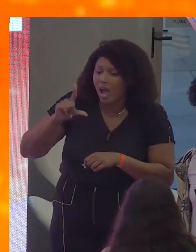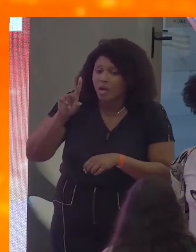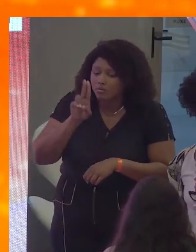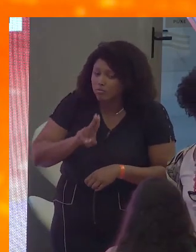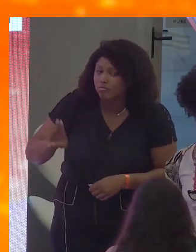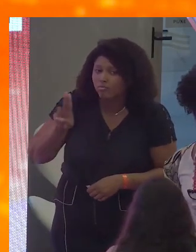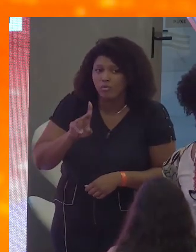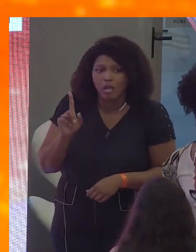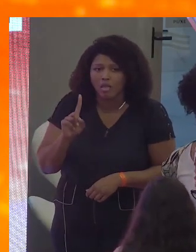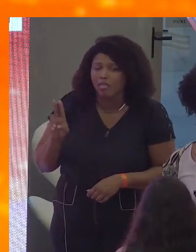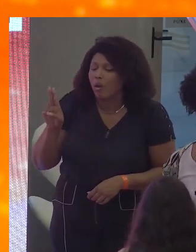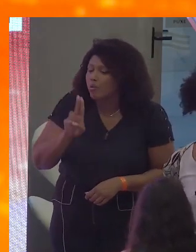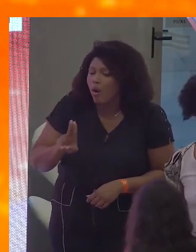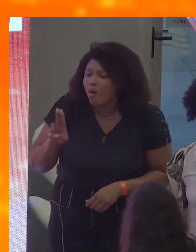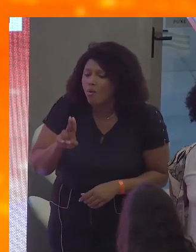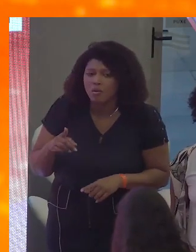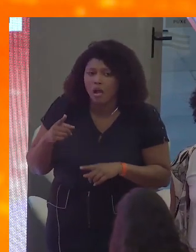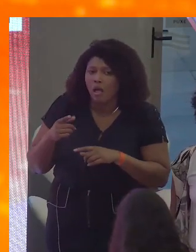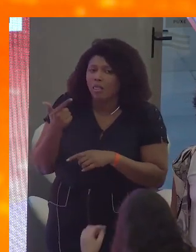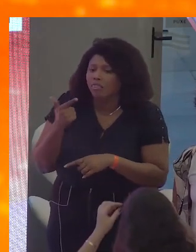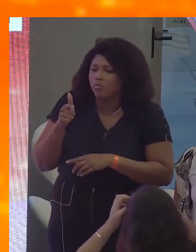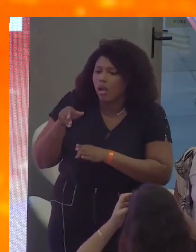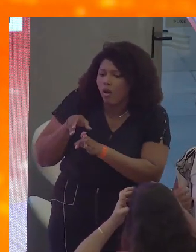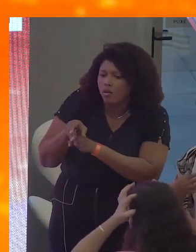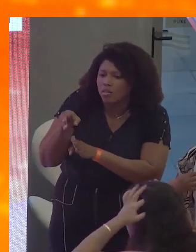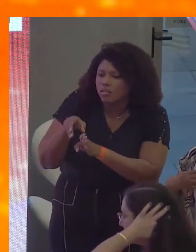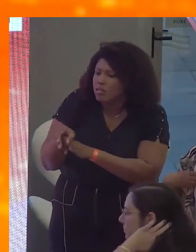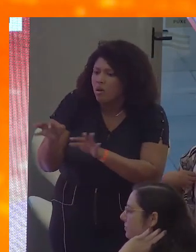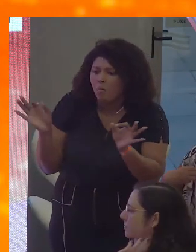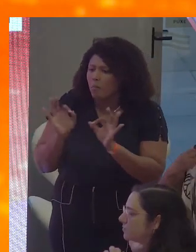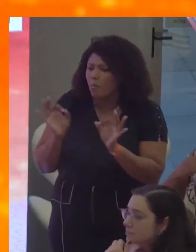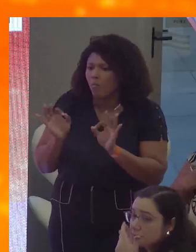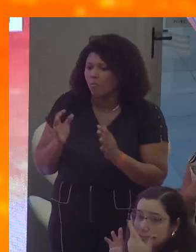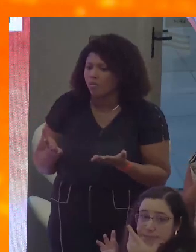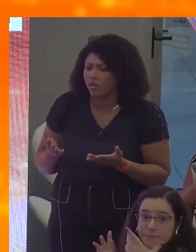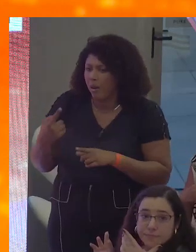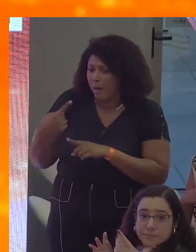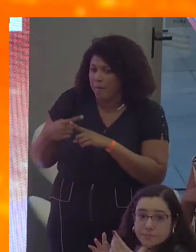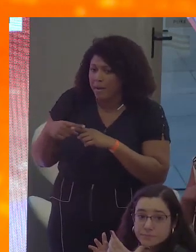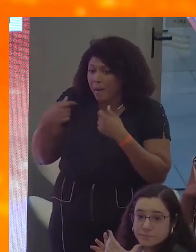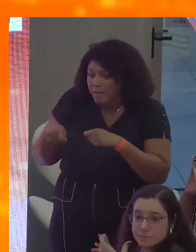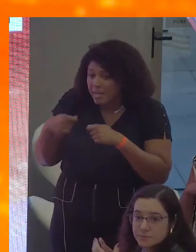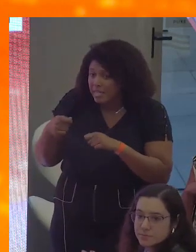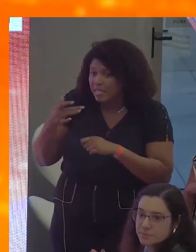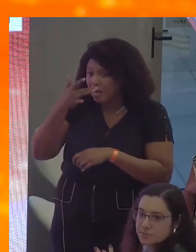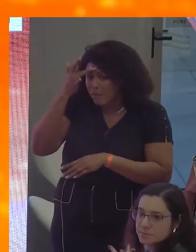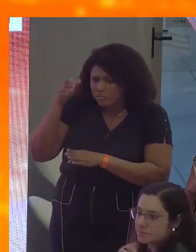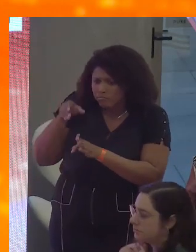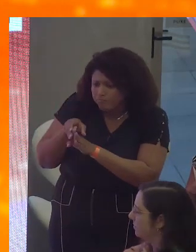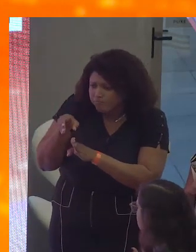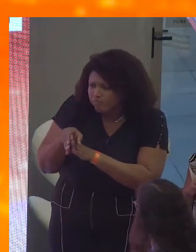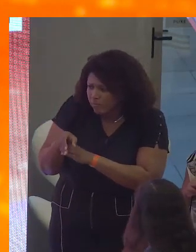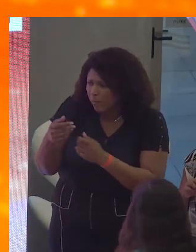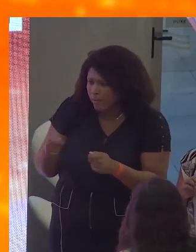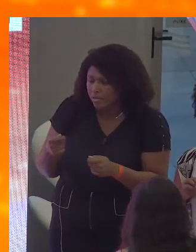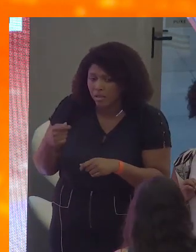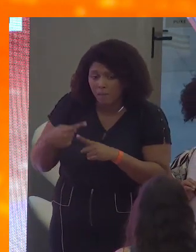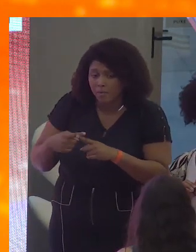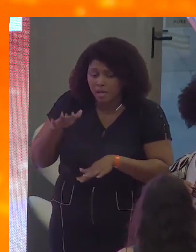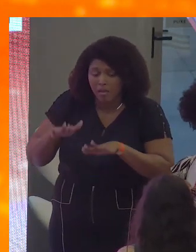sem nenhum tipo de orientação, quer seja quanto à indicação, ou quer seja